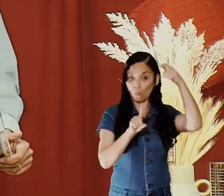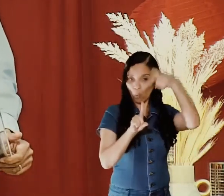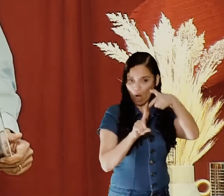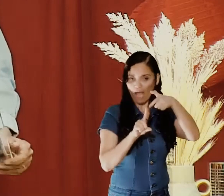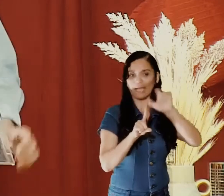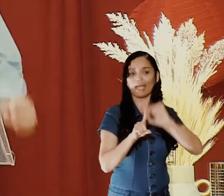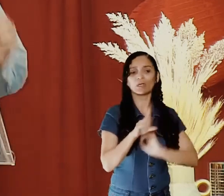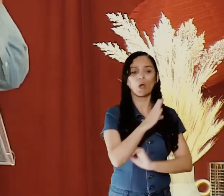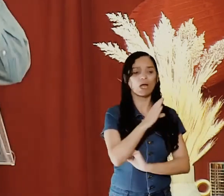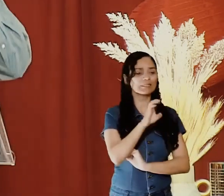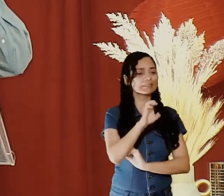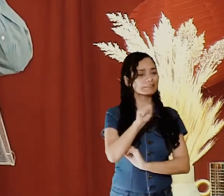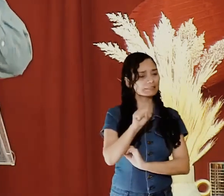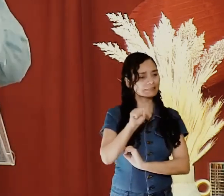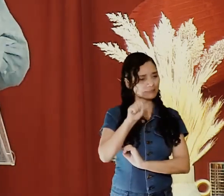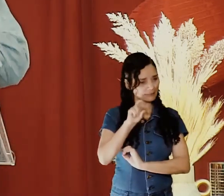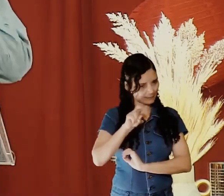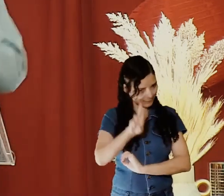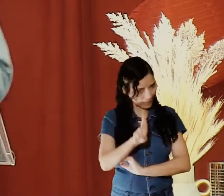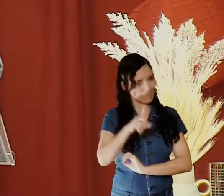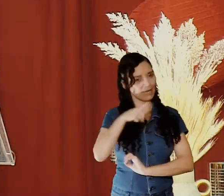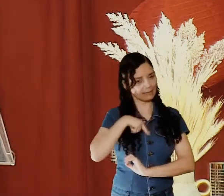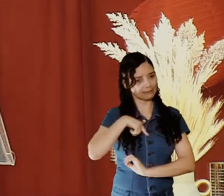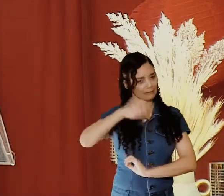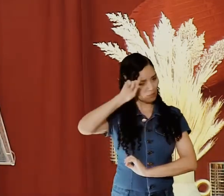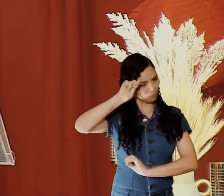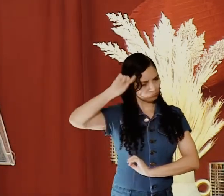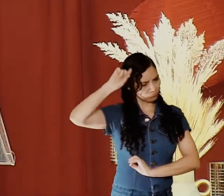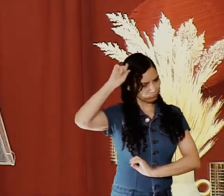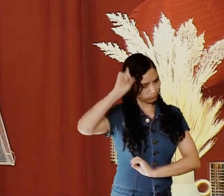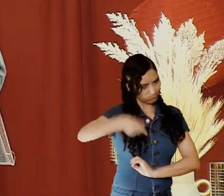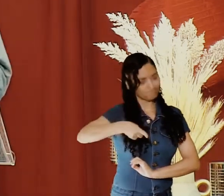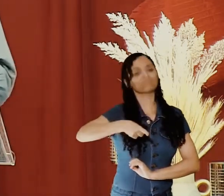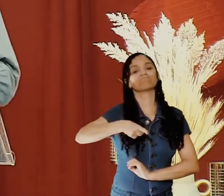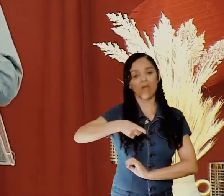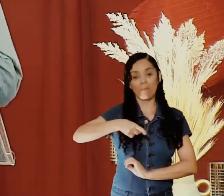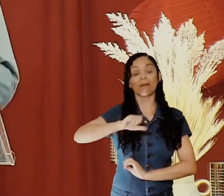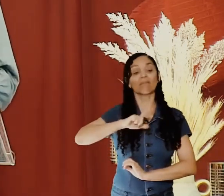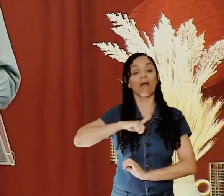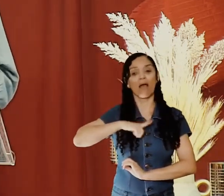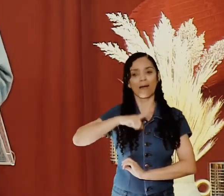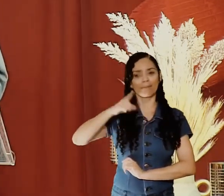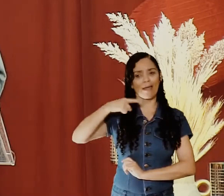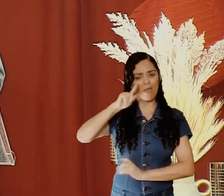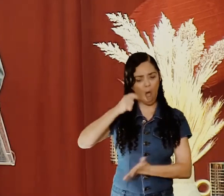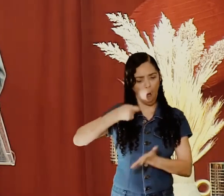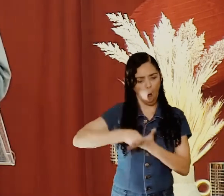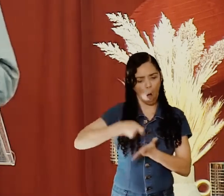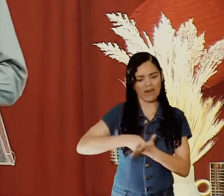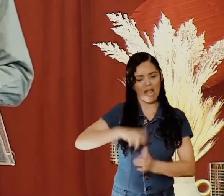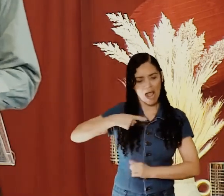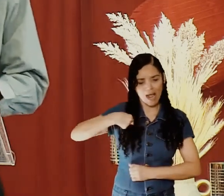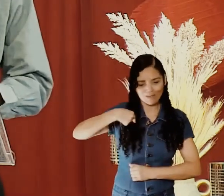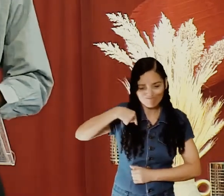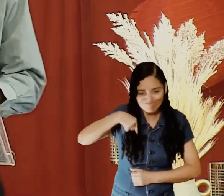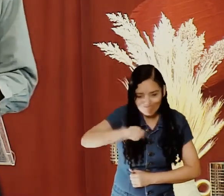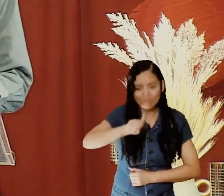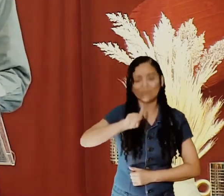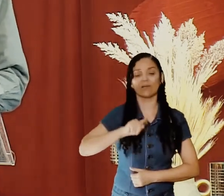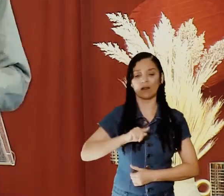número 2, esse foi o primeiro recenseamento quando Quirino era governador da